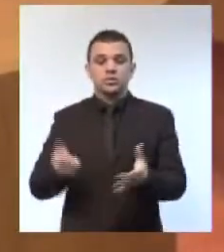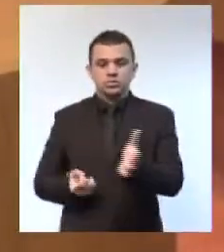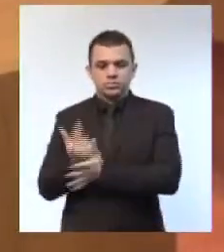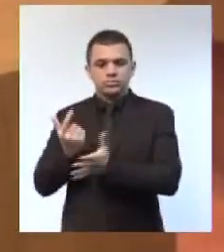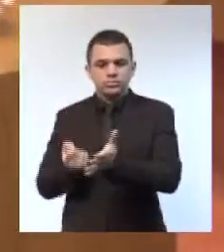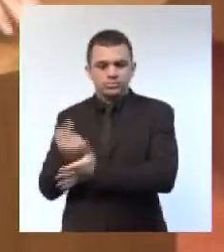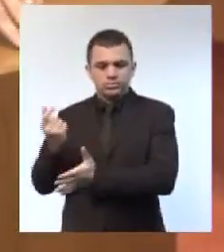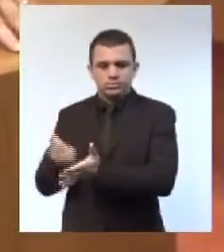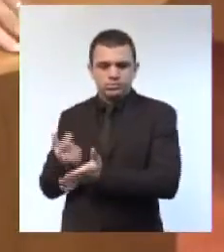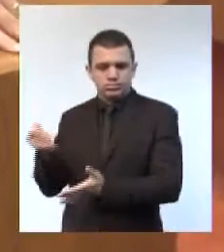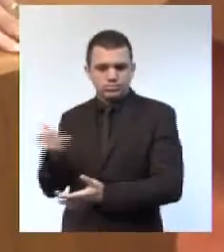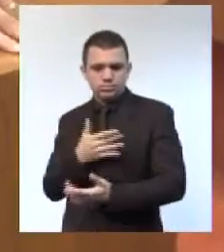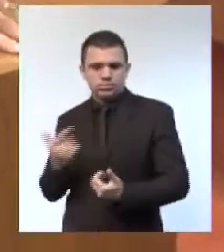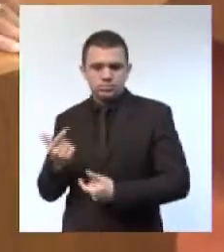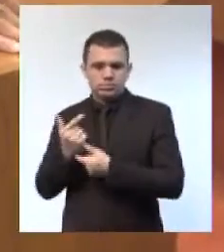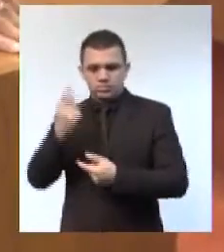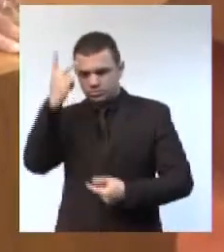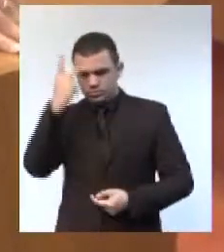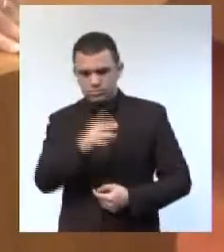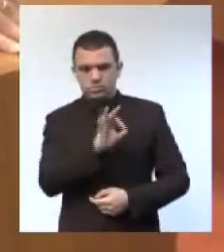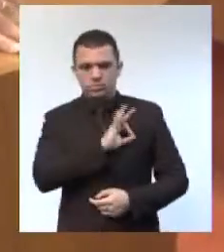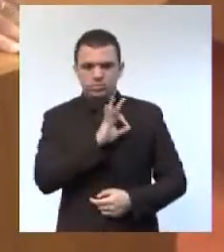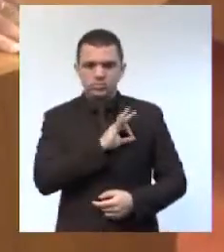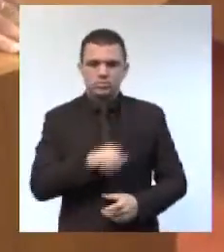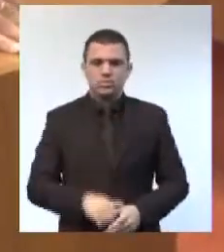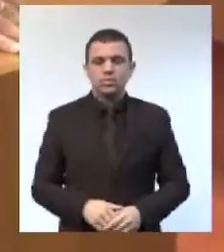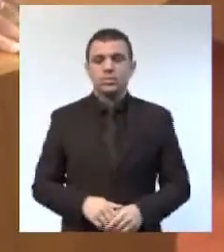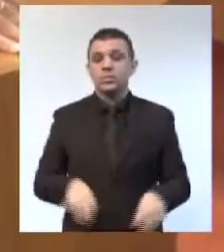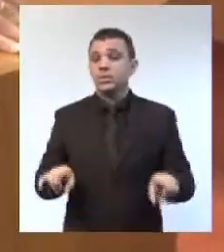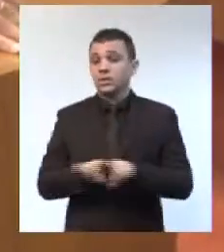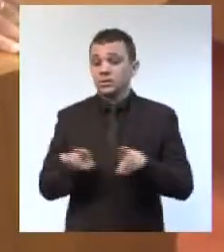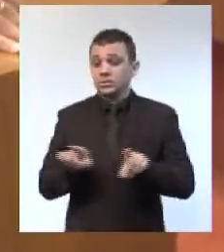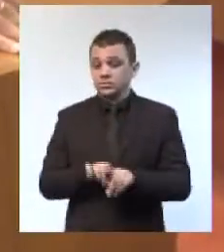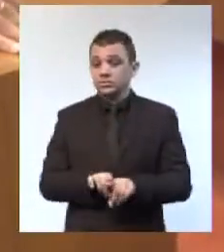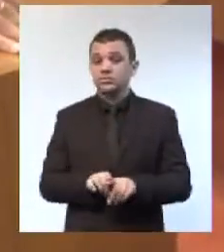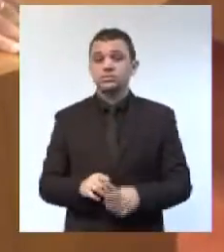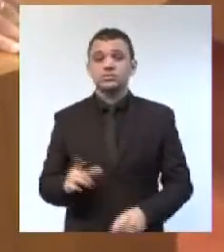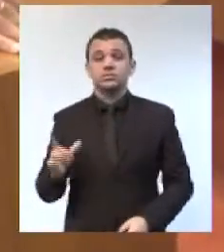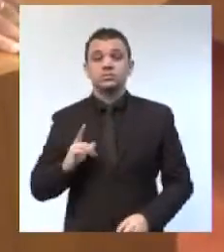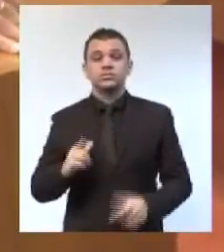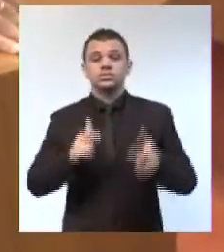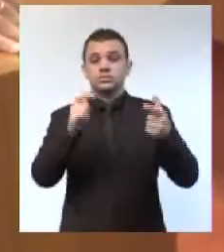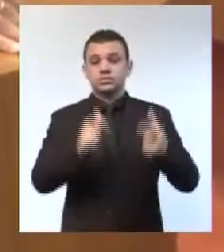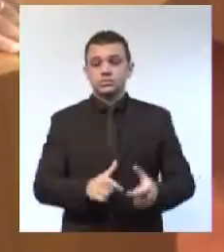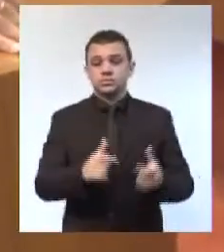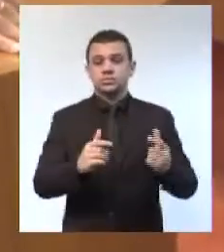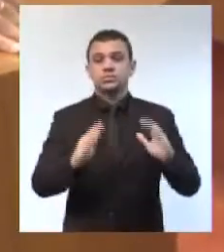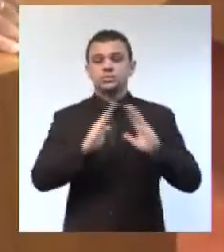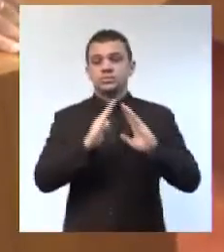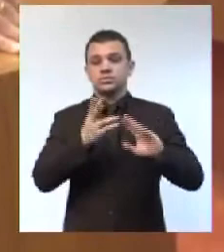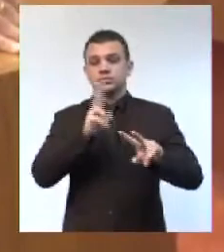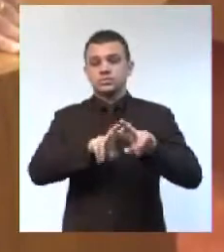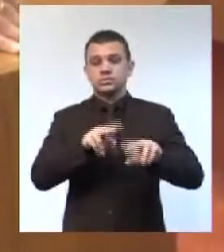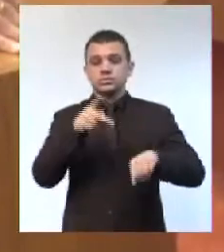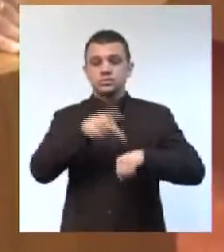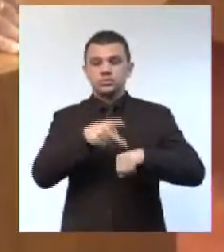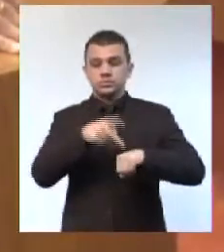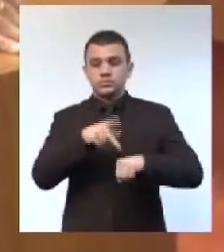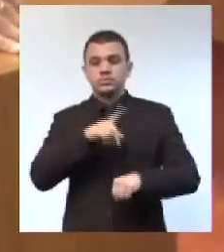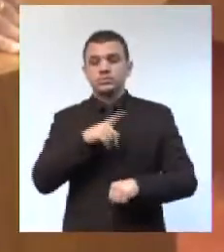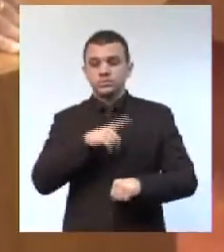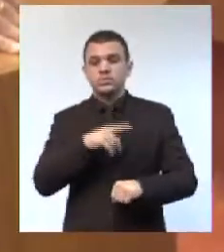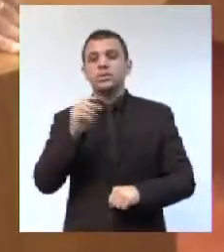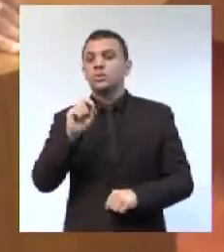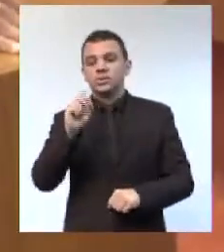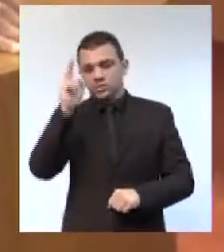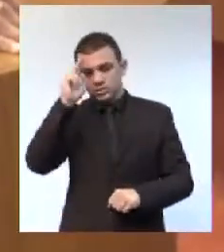policiais. Além de ser palco de assassinatos, Pedrinha também tem histórico de fugas. A última delas ocorreu em